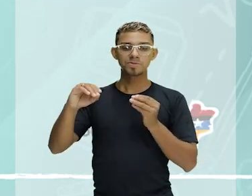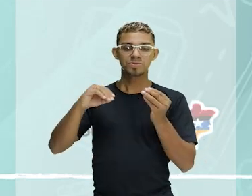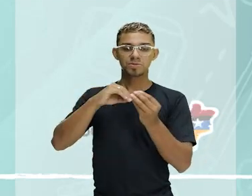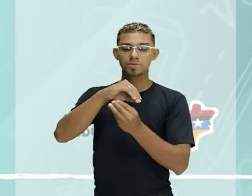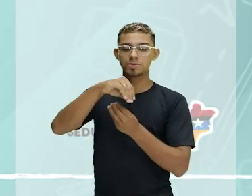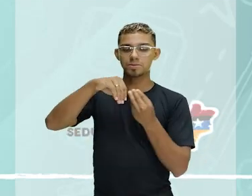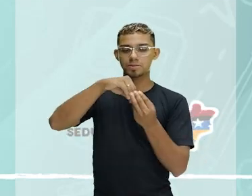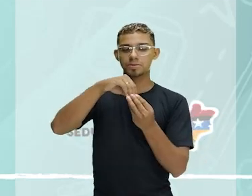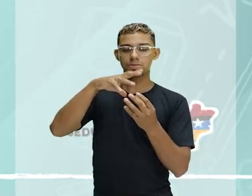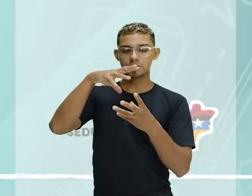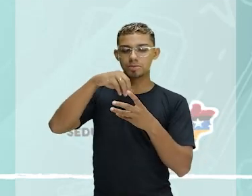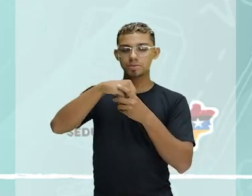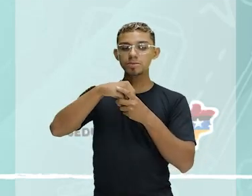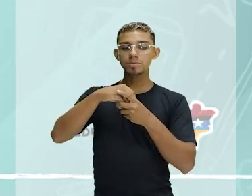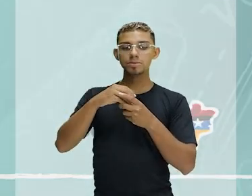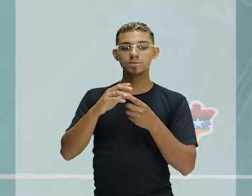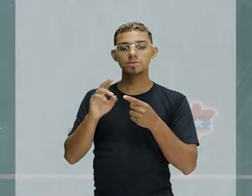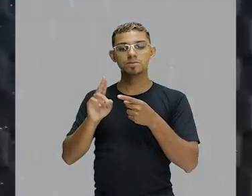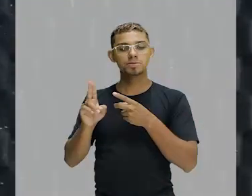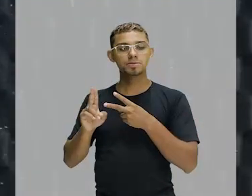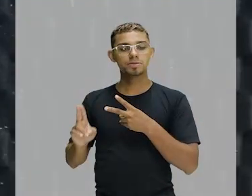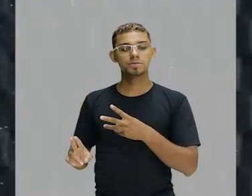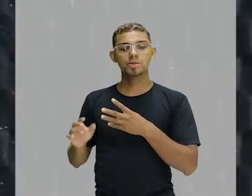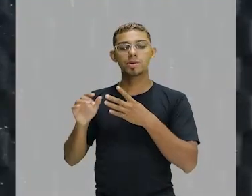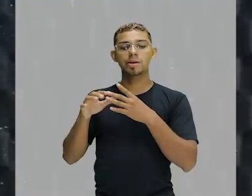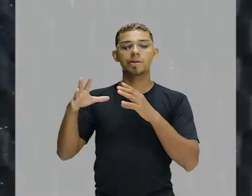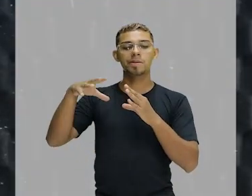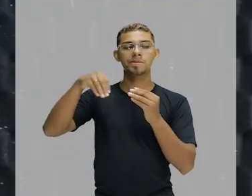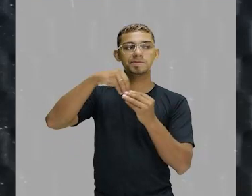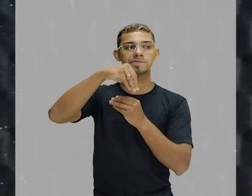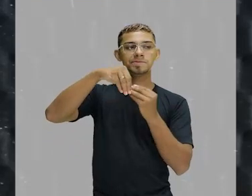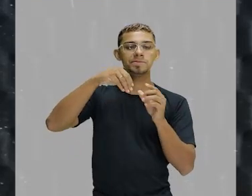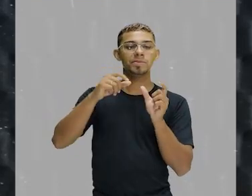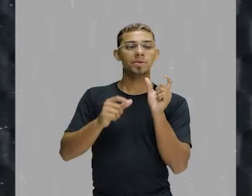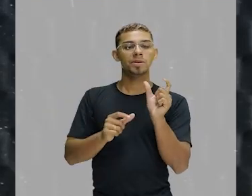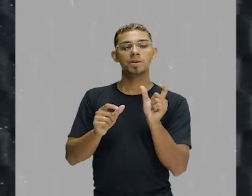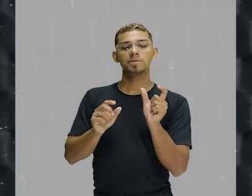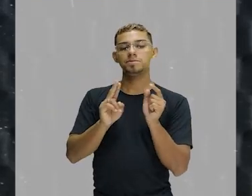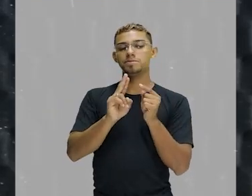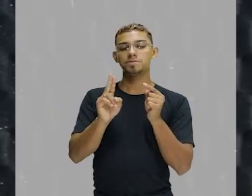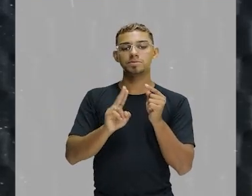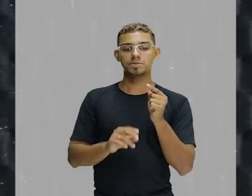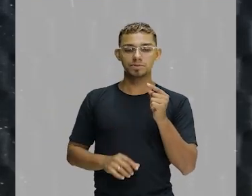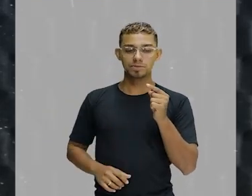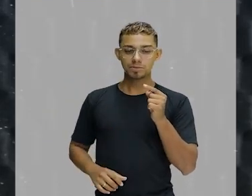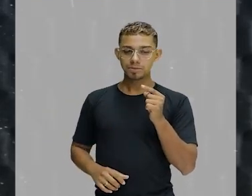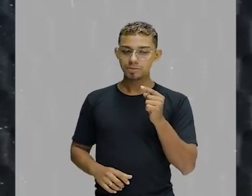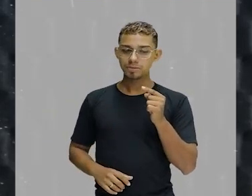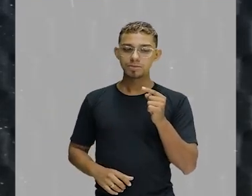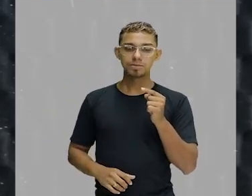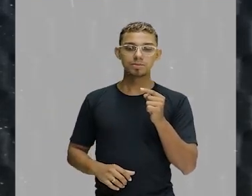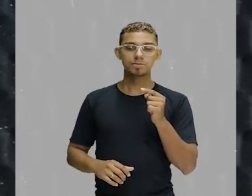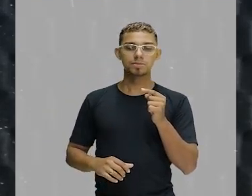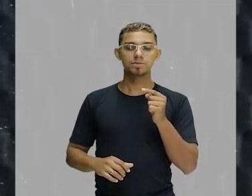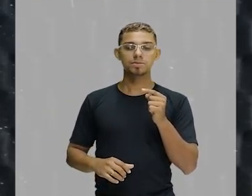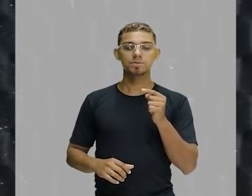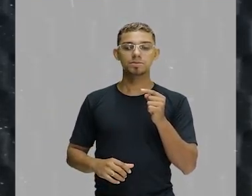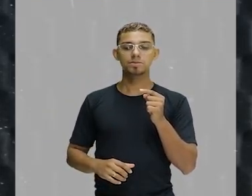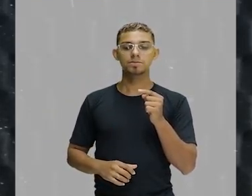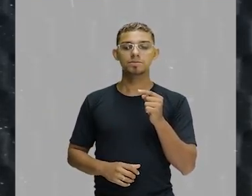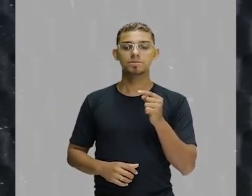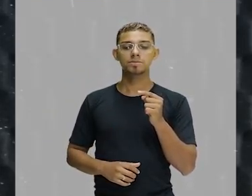de pedaços entre os cromossomos homólogos. Esse processo é chamado de crossing over, do